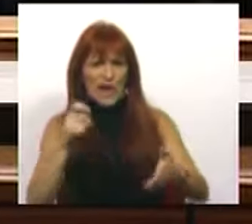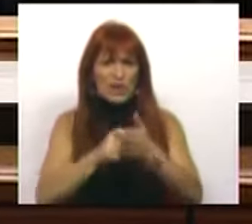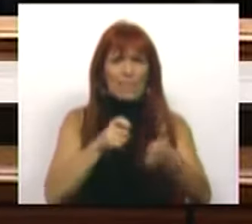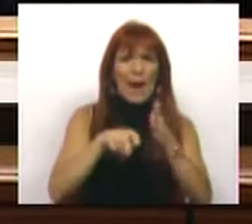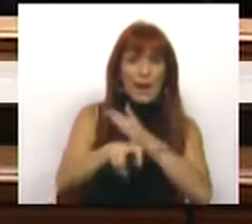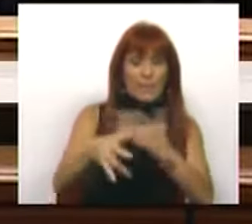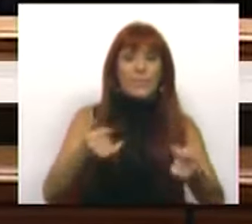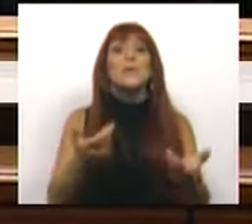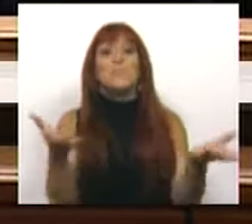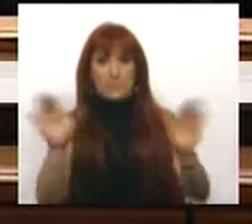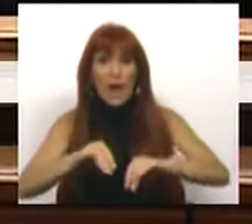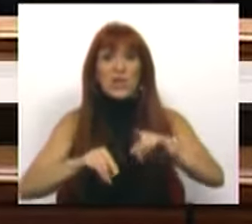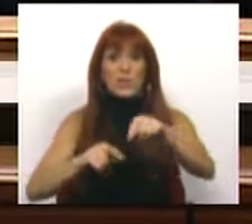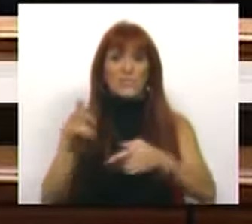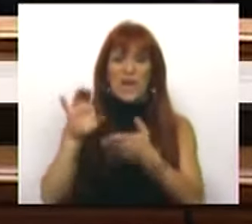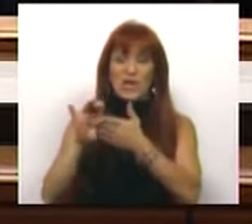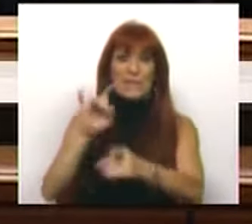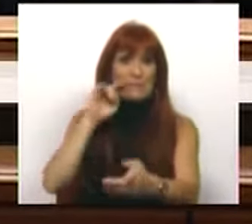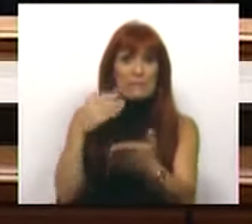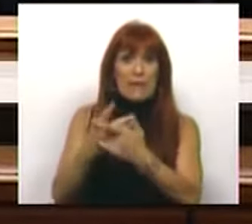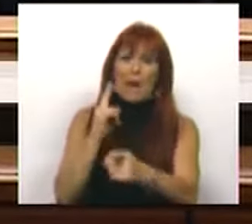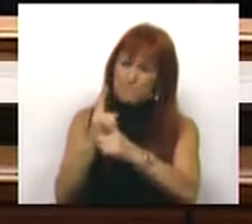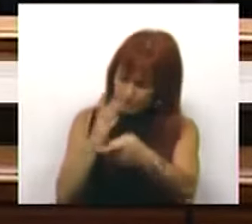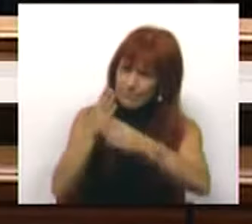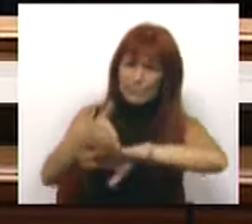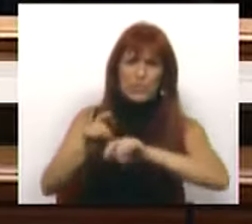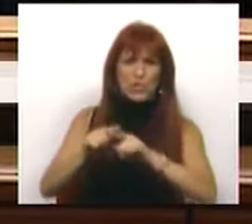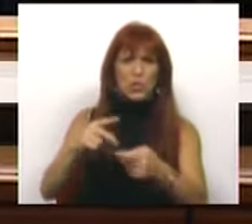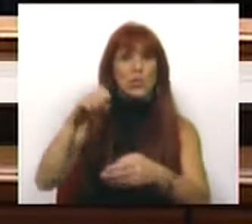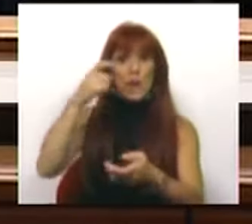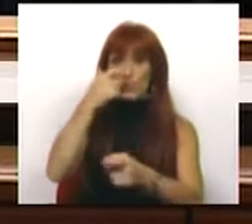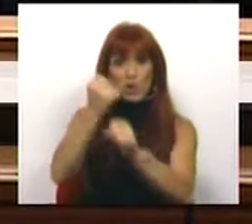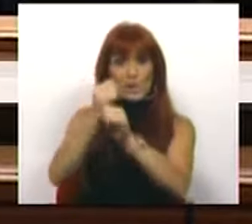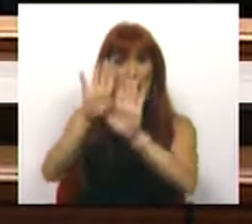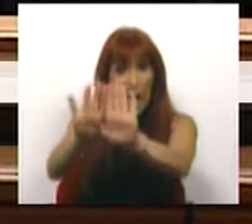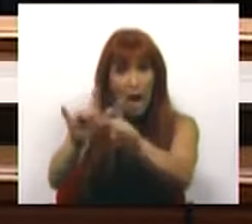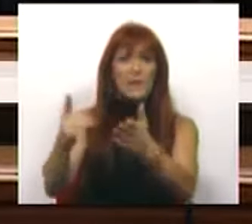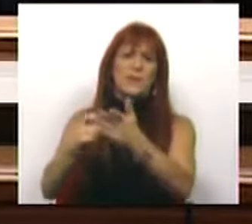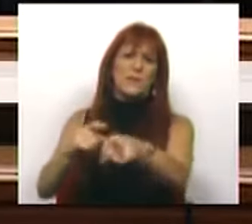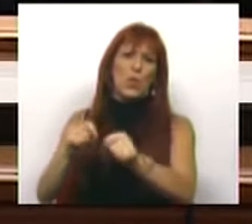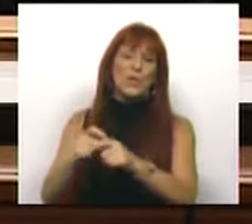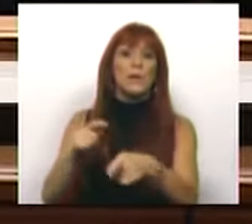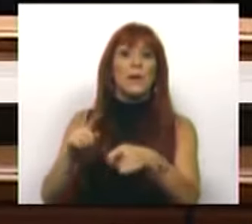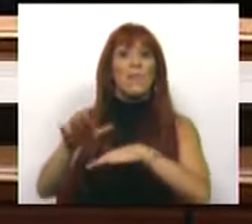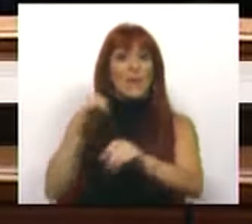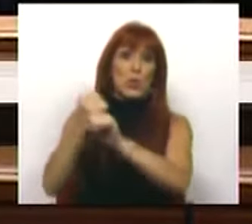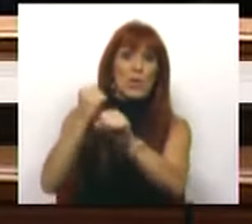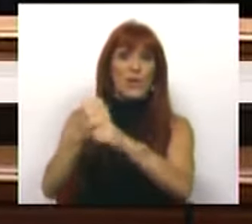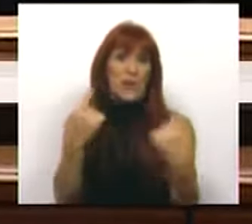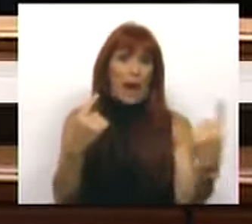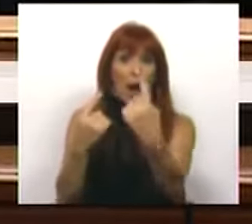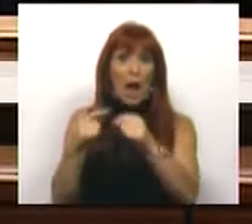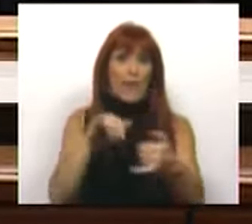etc., acrescidas das verbas que garantam a manutenção dos postos de trabalho necessários à prestação do serviço de